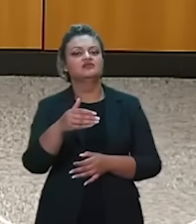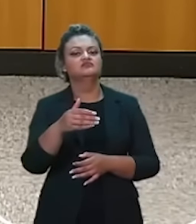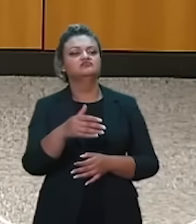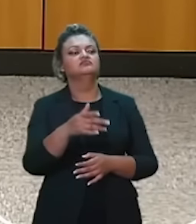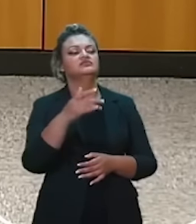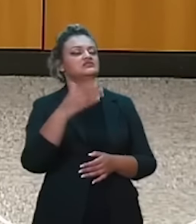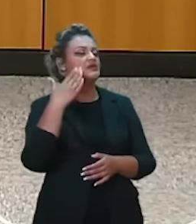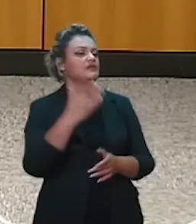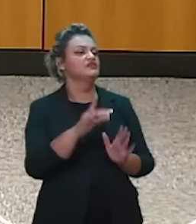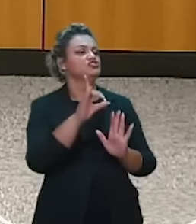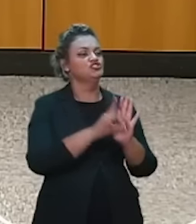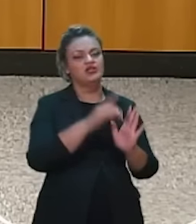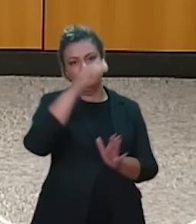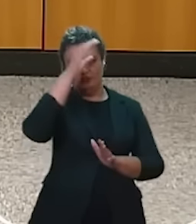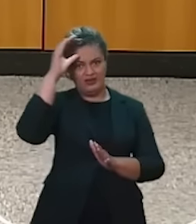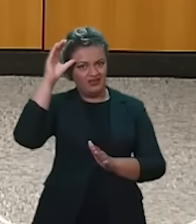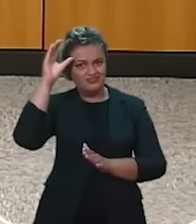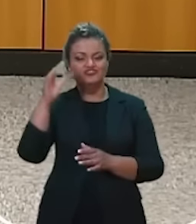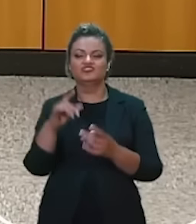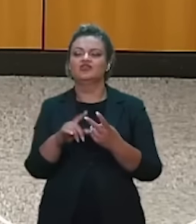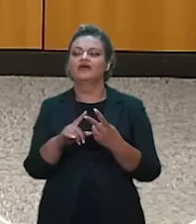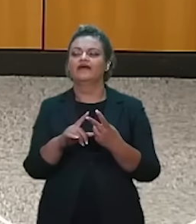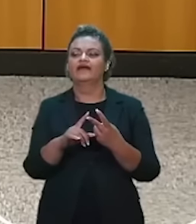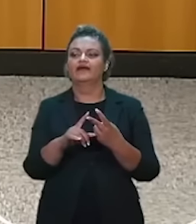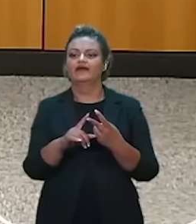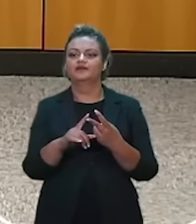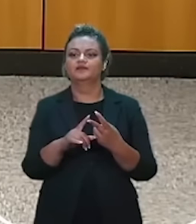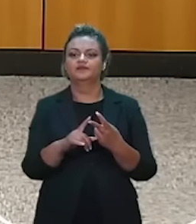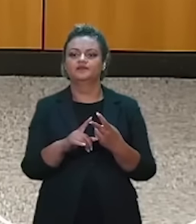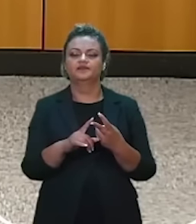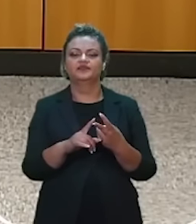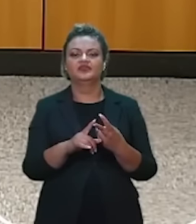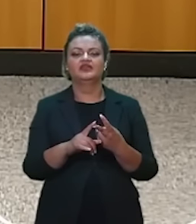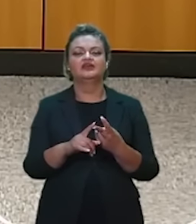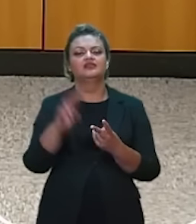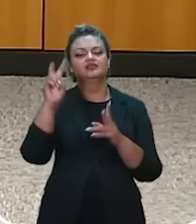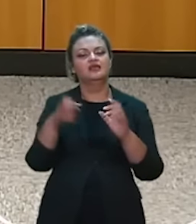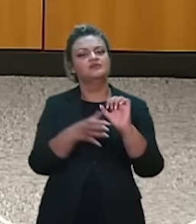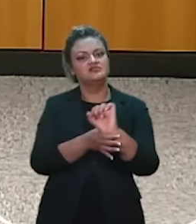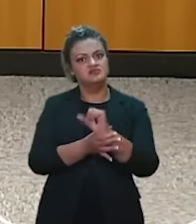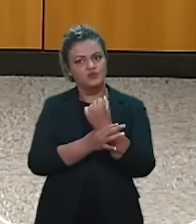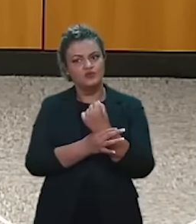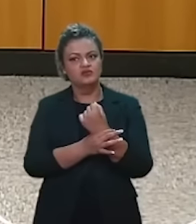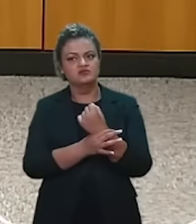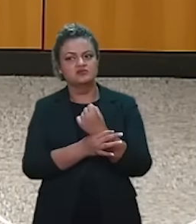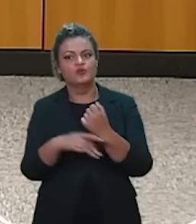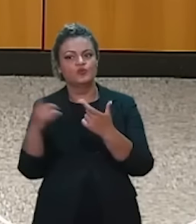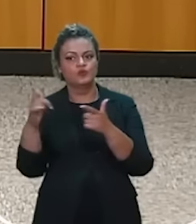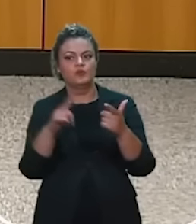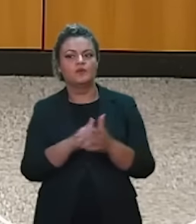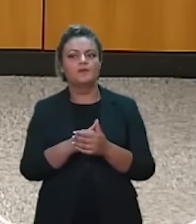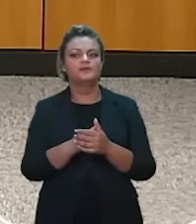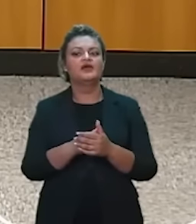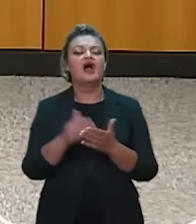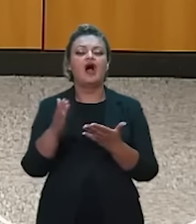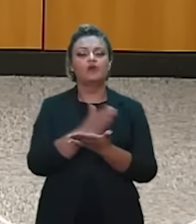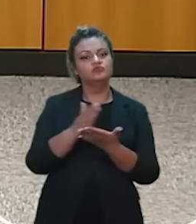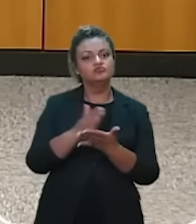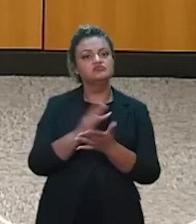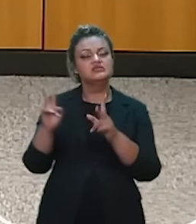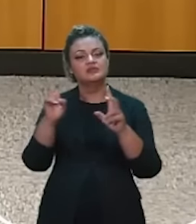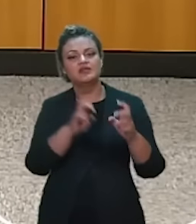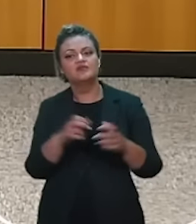direitos do consumidor até e os temas de segurança propriamente dita alguns aspectos